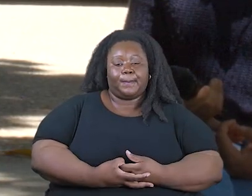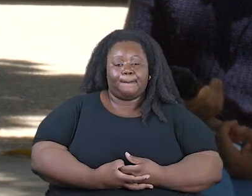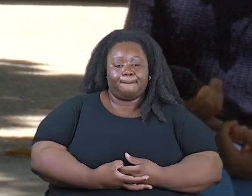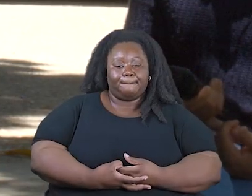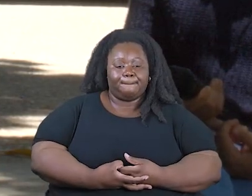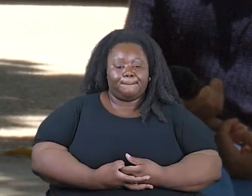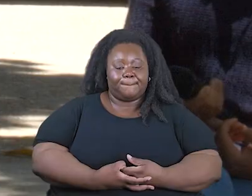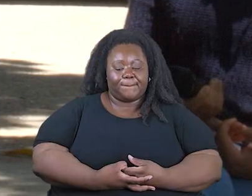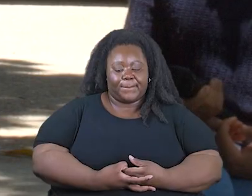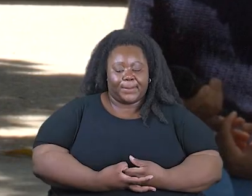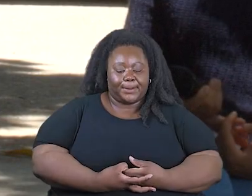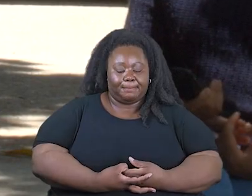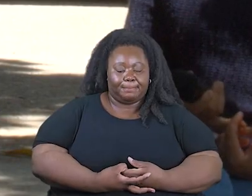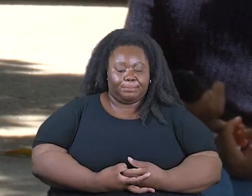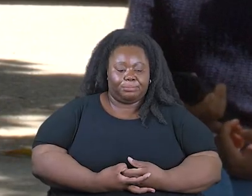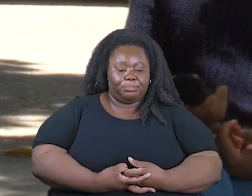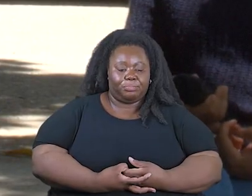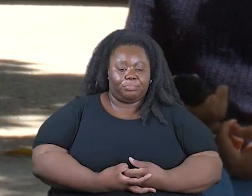Então,